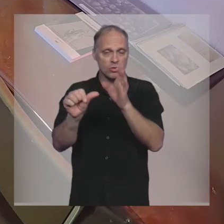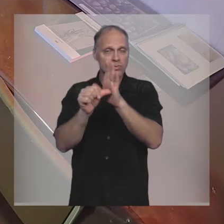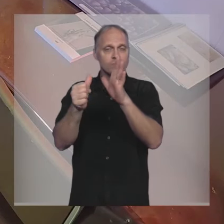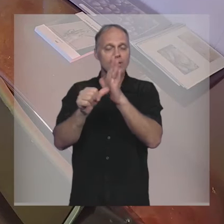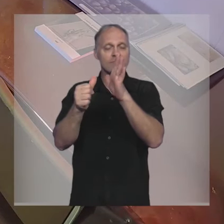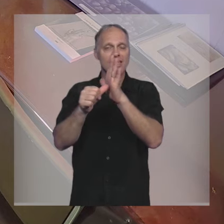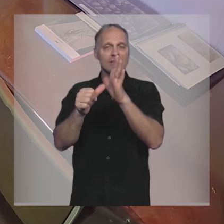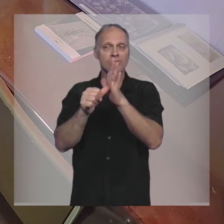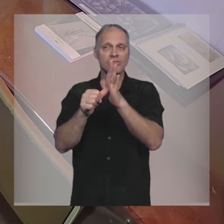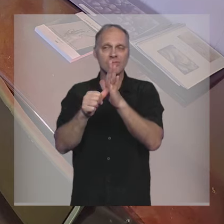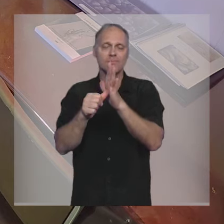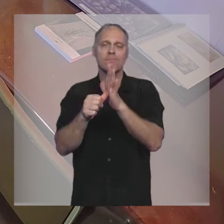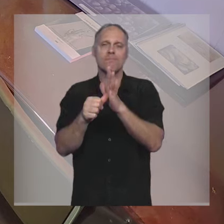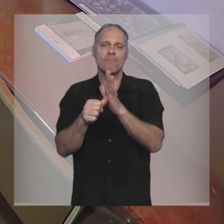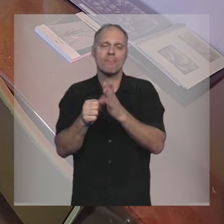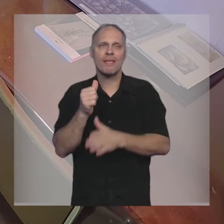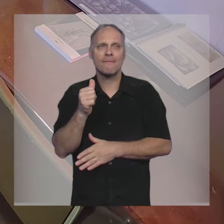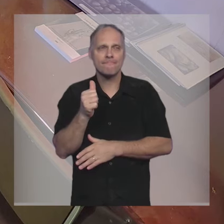primeiros